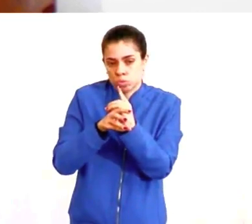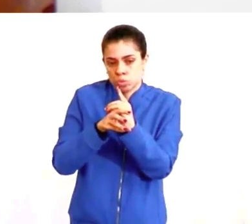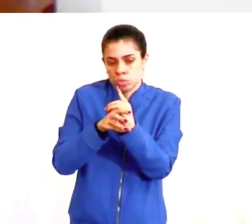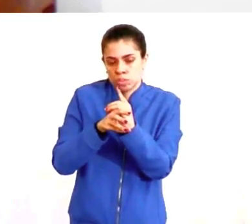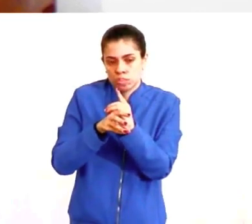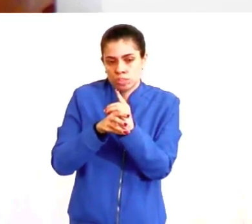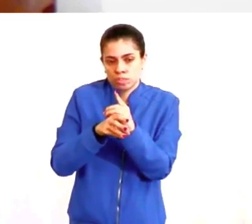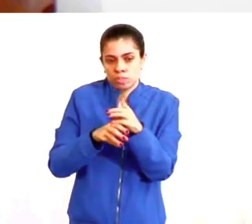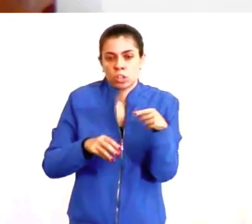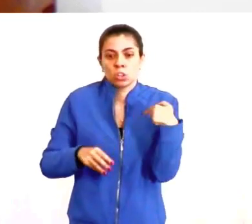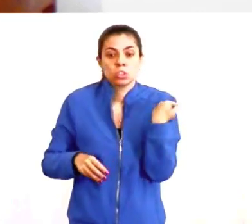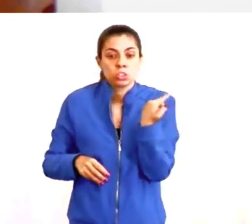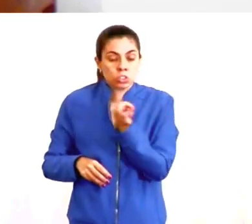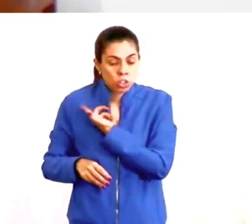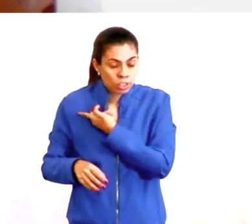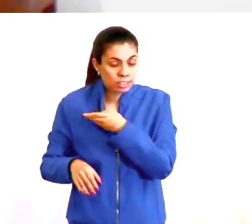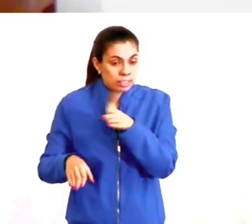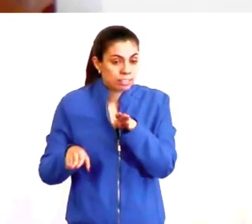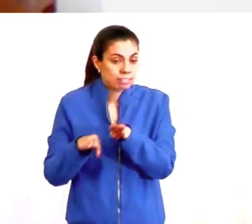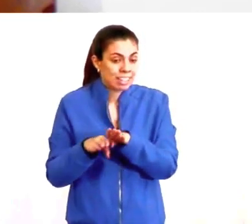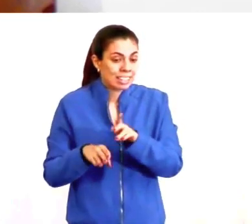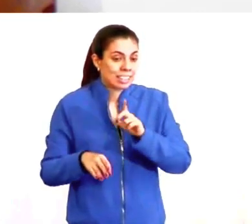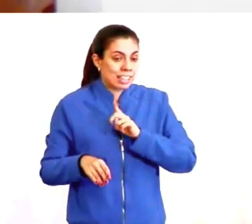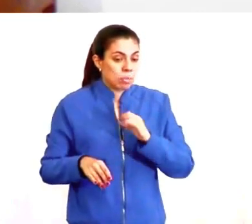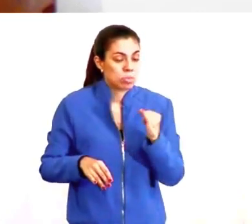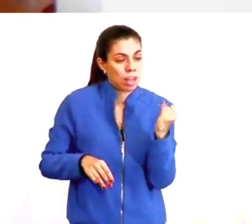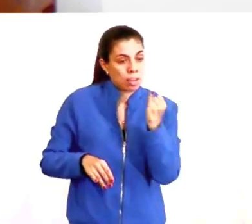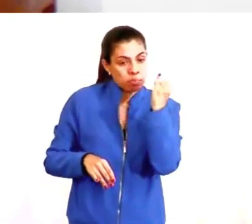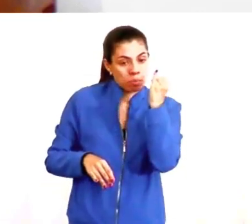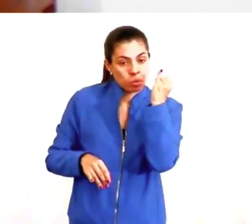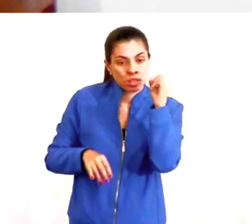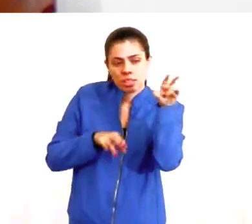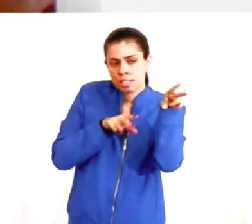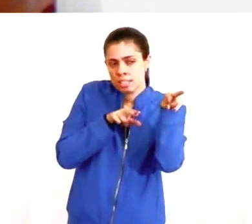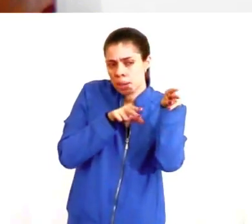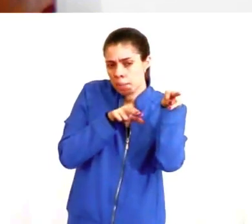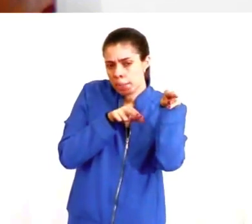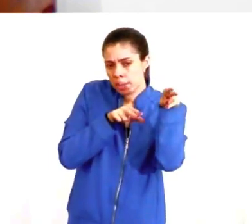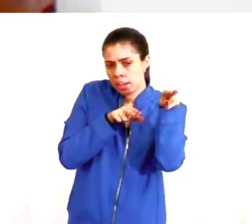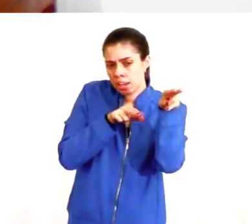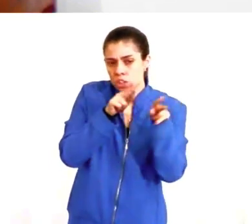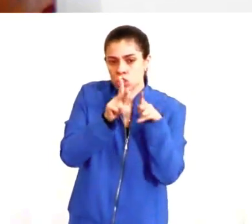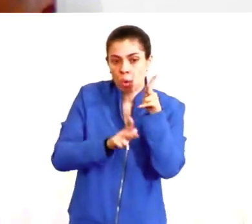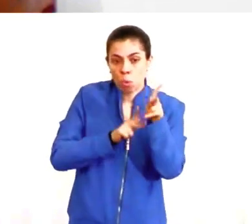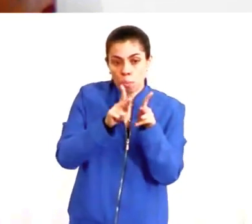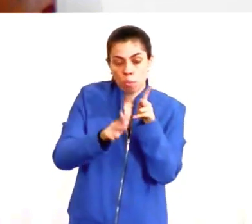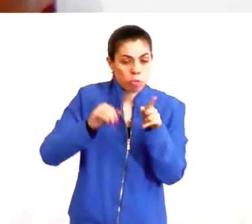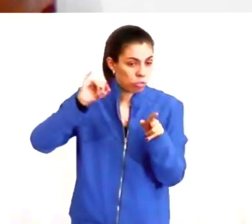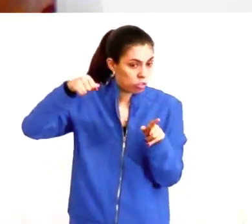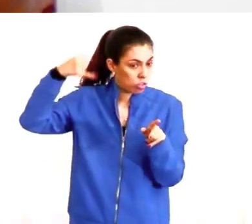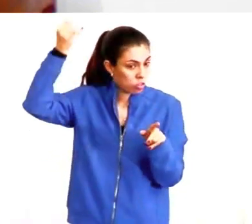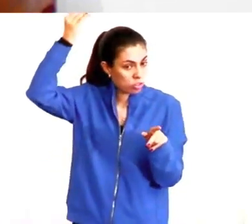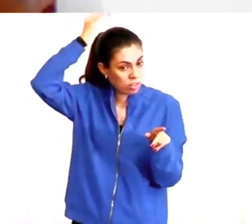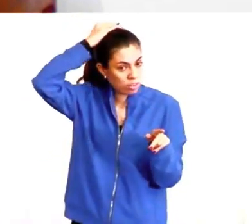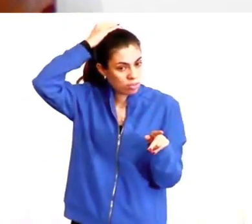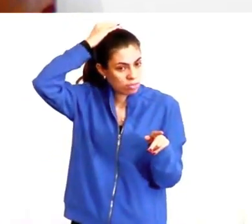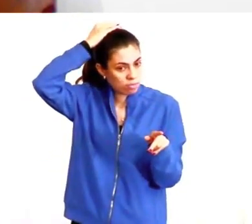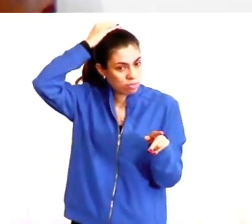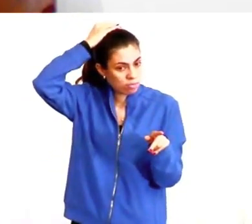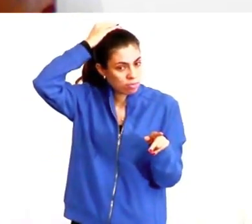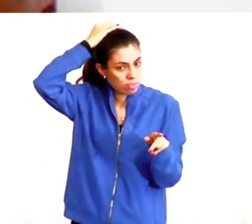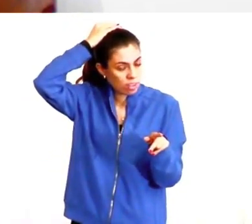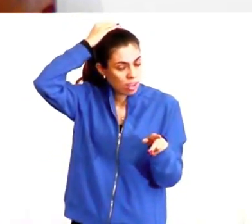herança judaico-cristã, e aqui nós temos algo que os judeus deixaram de muito bom para nós, primazia